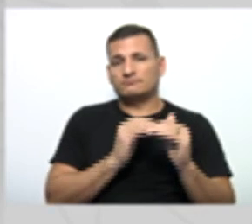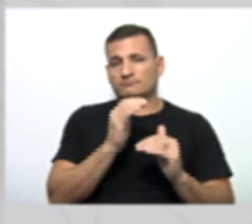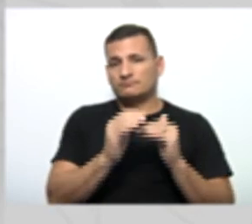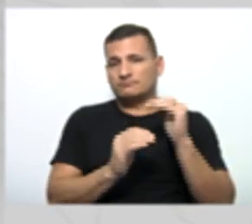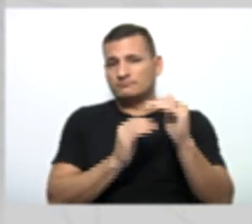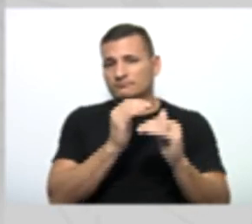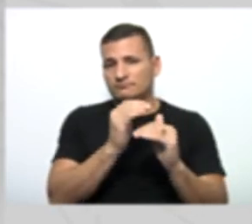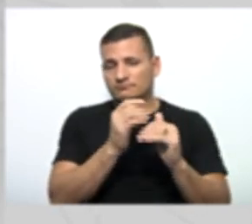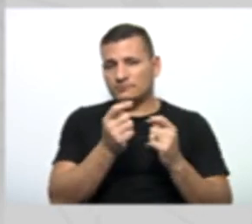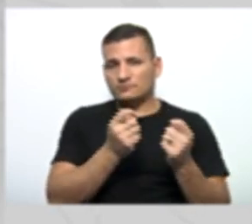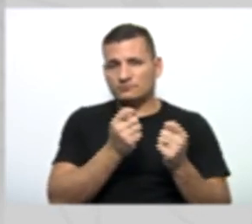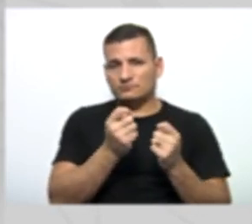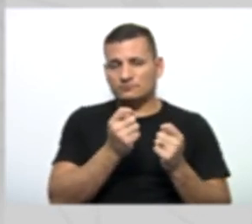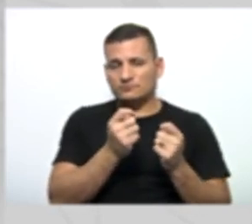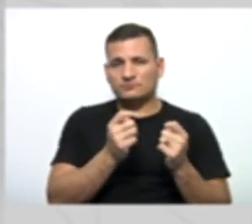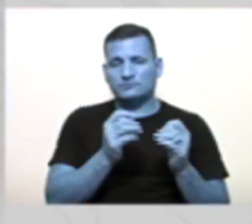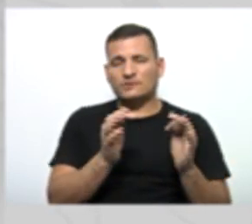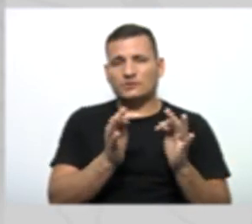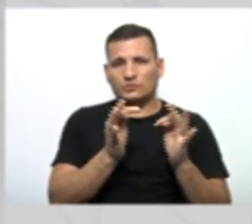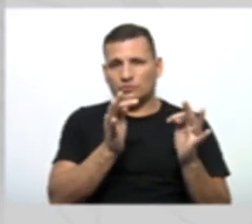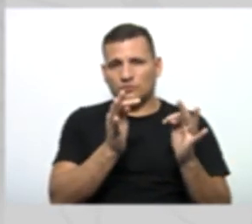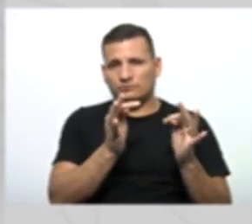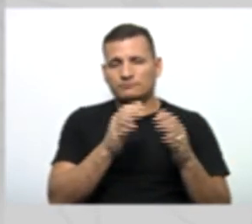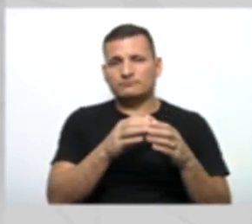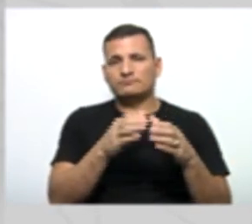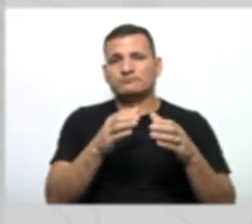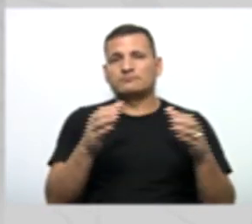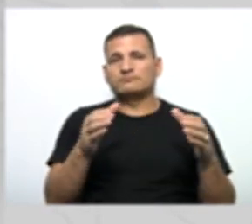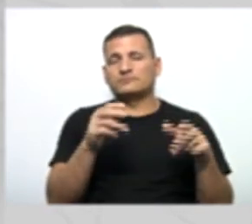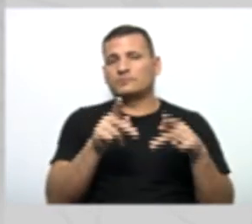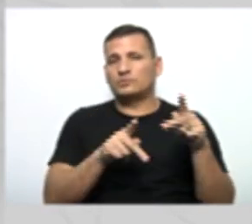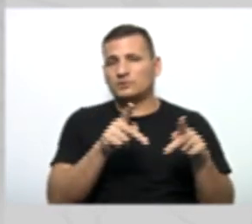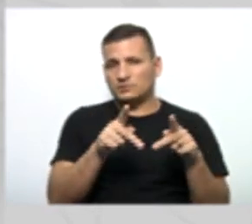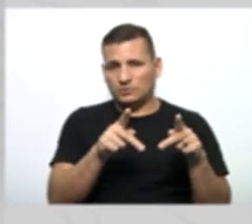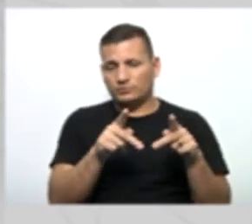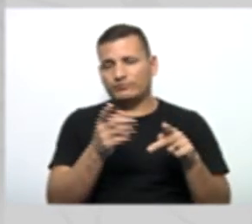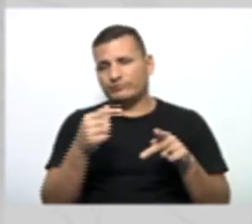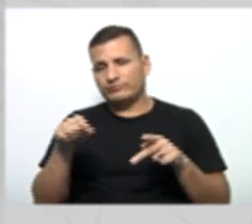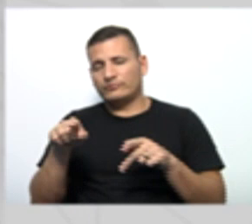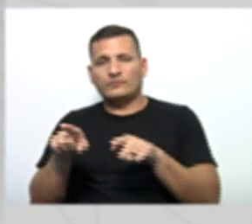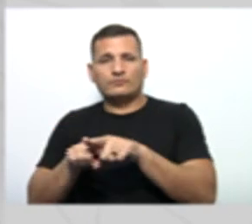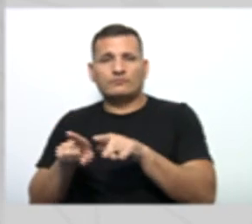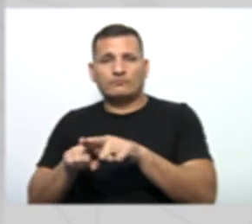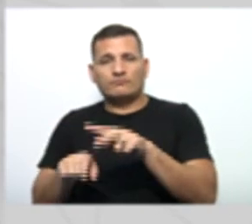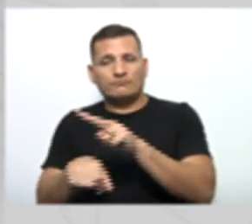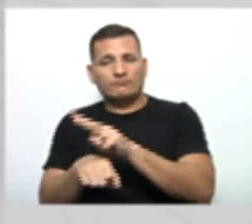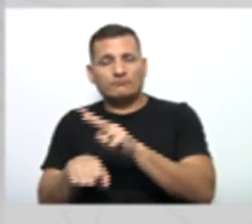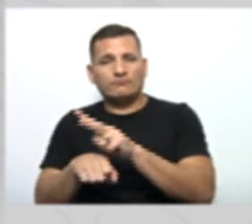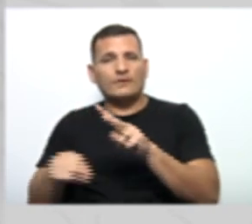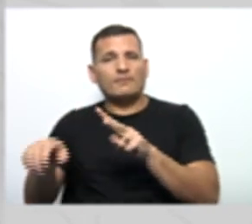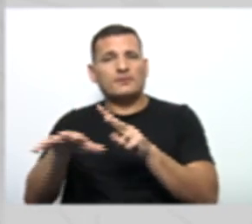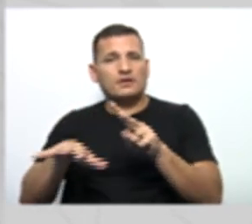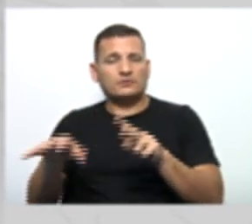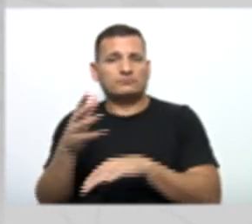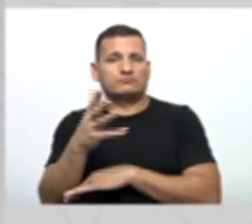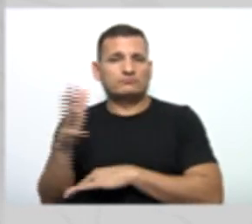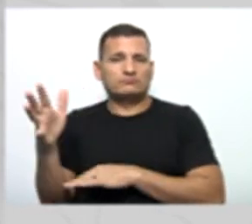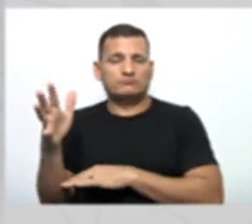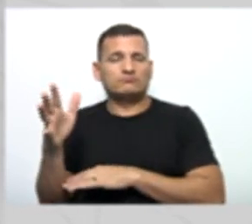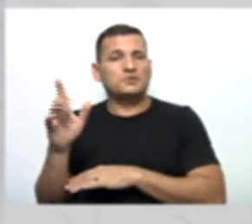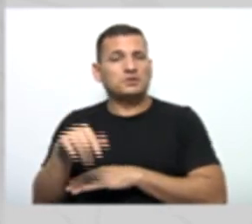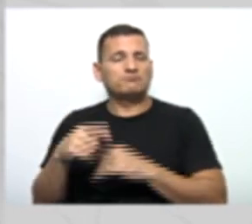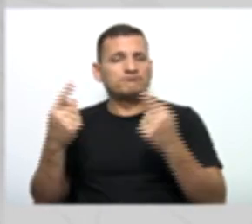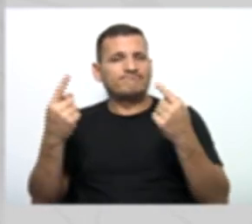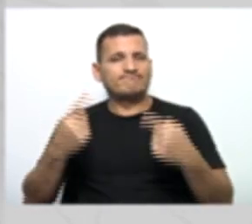tecnológico, o crescimento da população e a preservação dos recursos naturais. Esse é um grande desafio